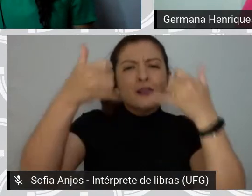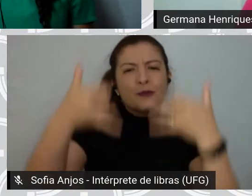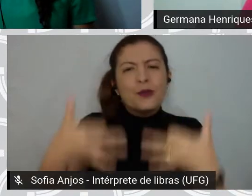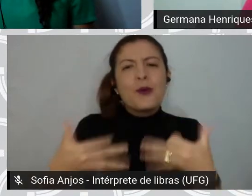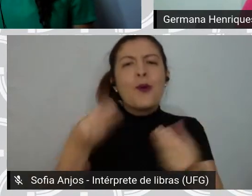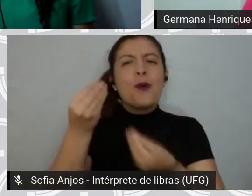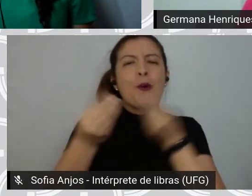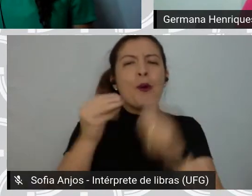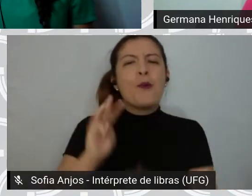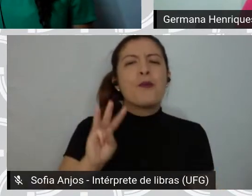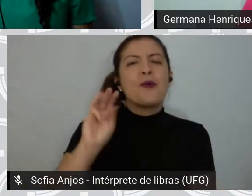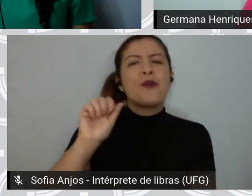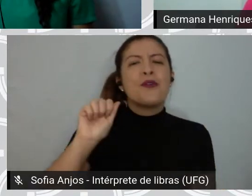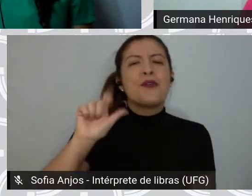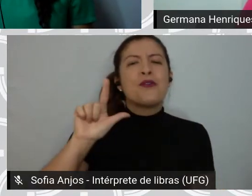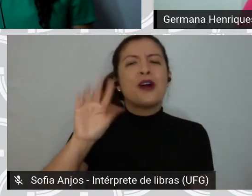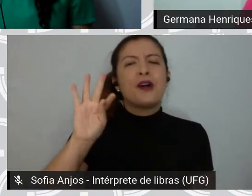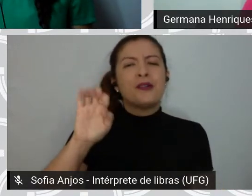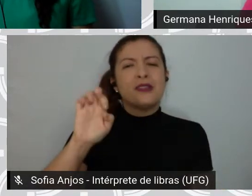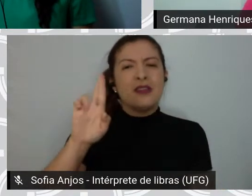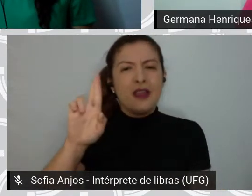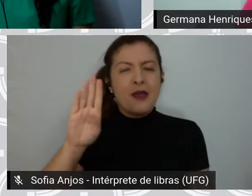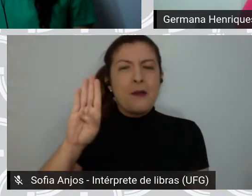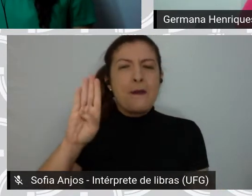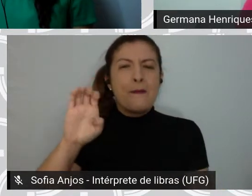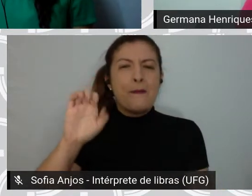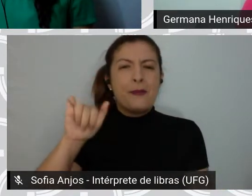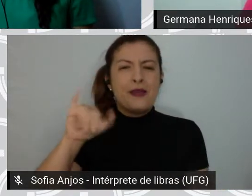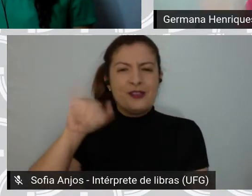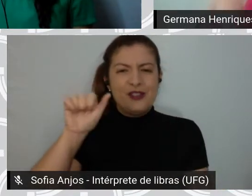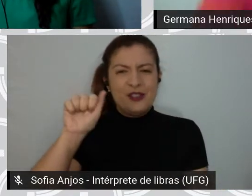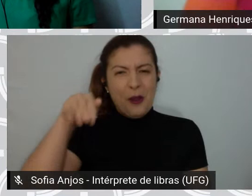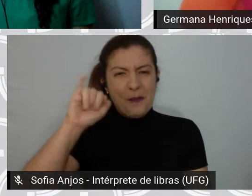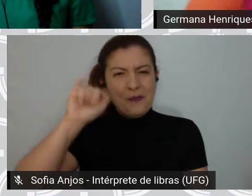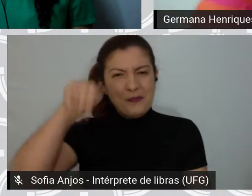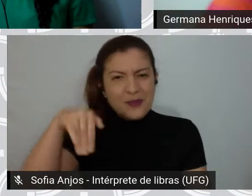trazendo já a epígrafe do livro, né? Que é preciso